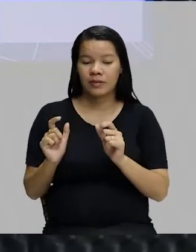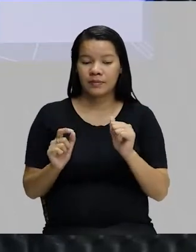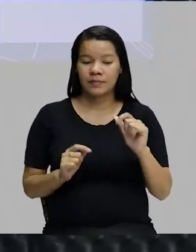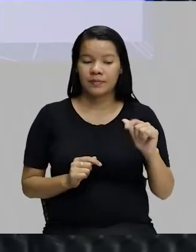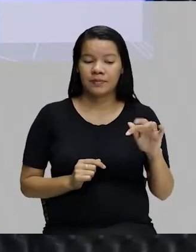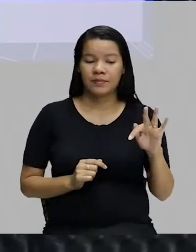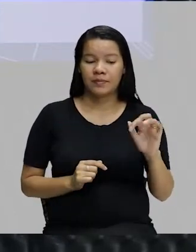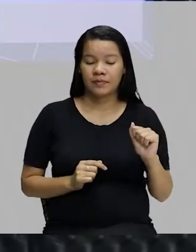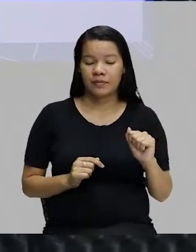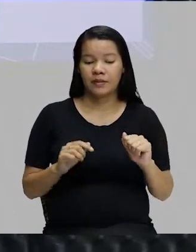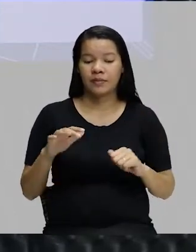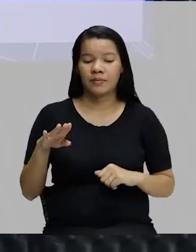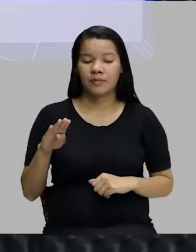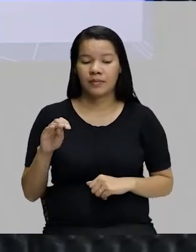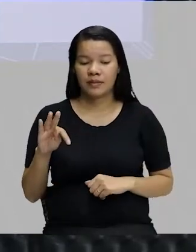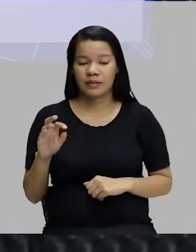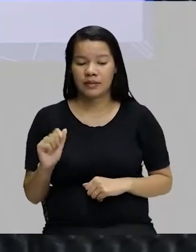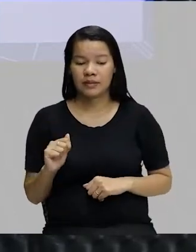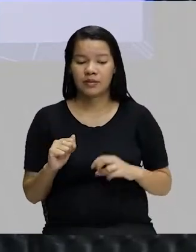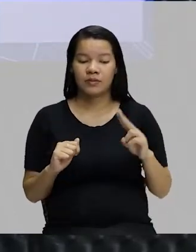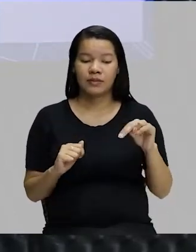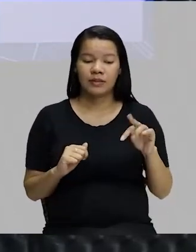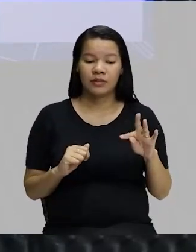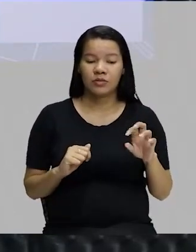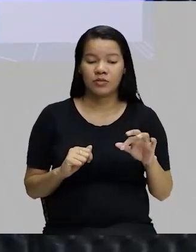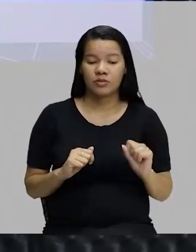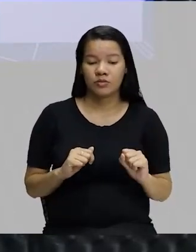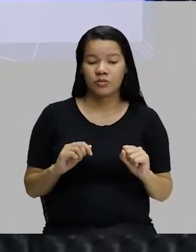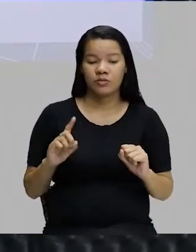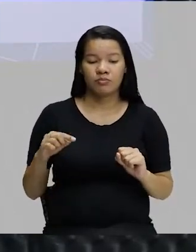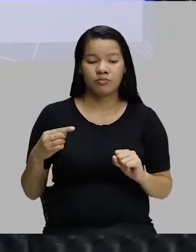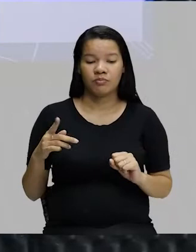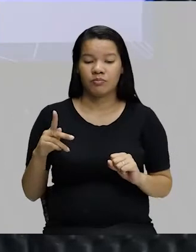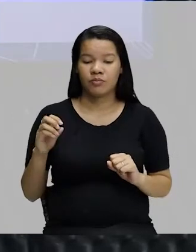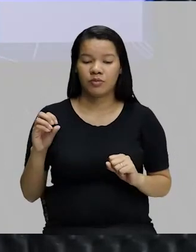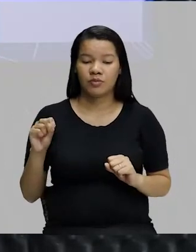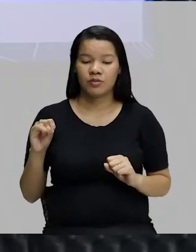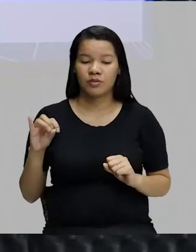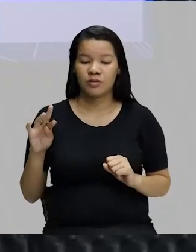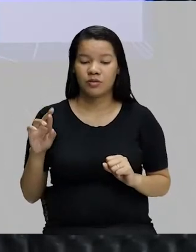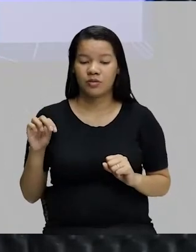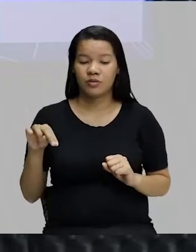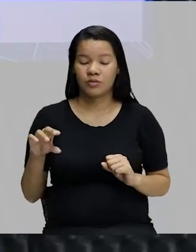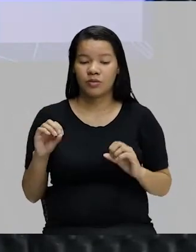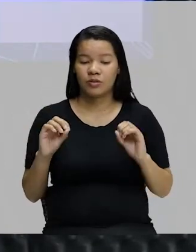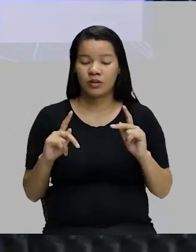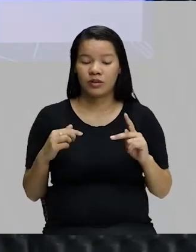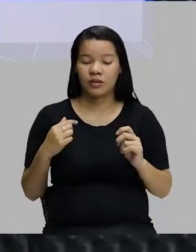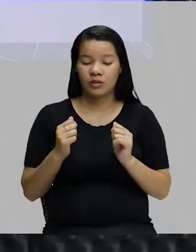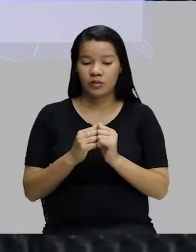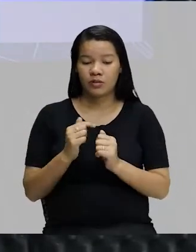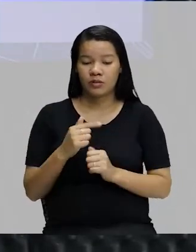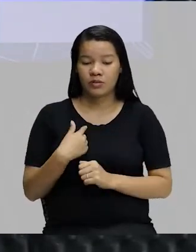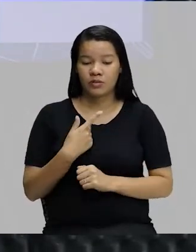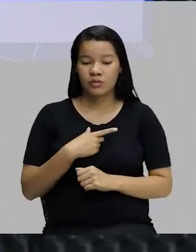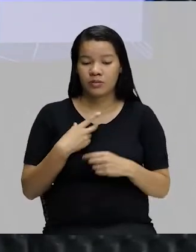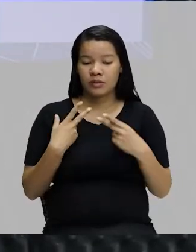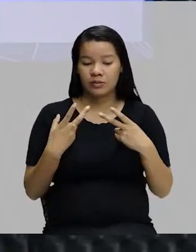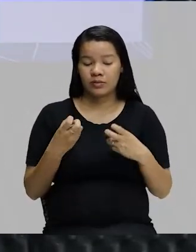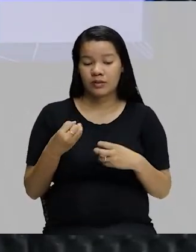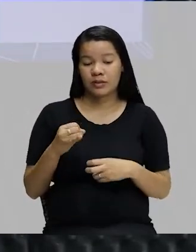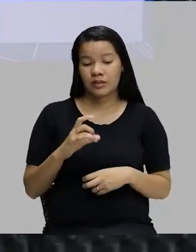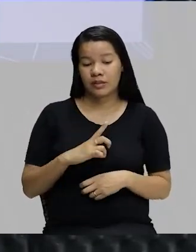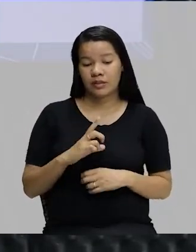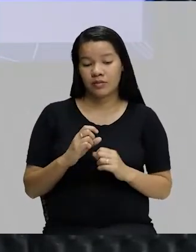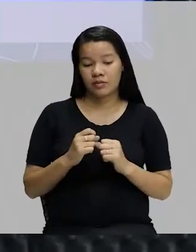também conhecido como elétron, o nêutron, o pósitron, show? E aí com isso a gente vai perceber se está havendo